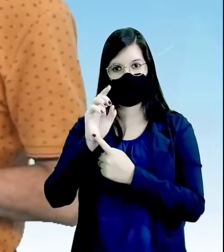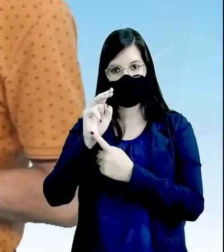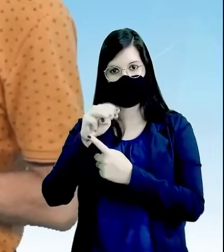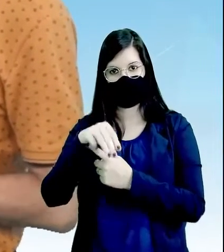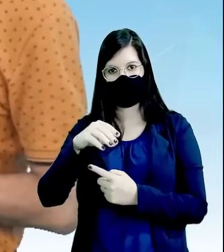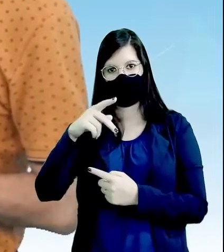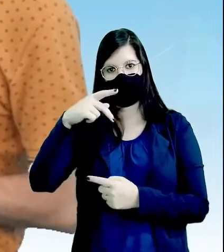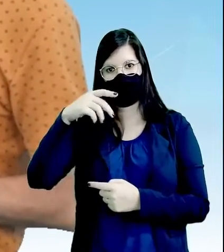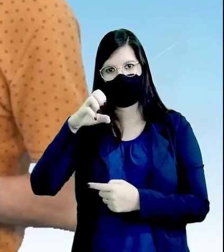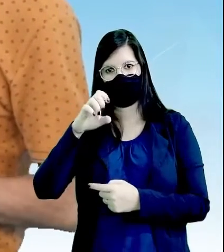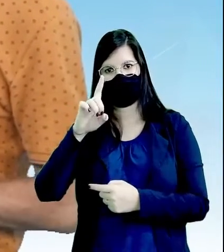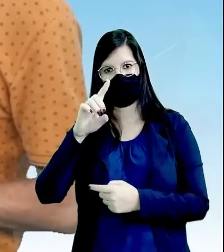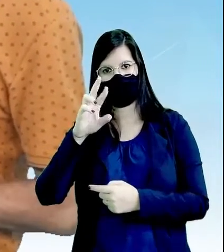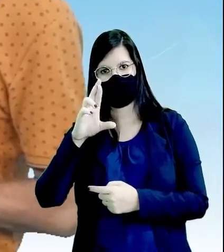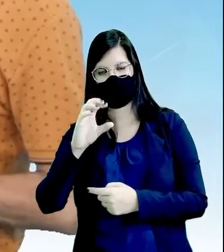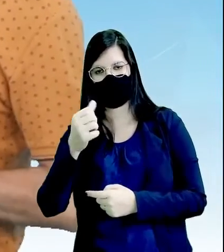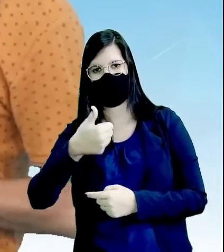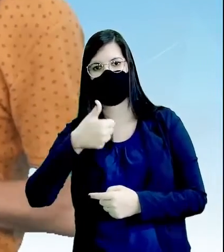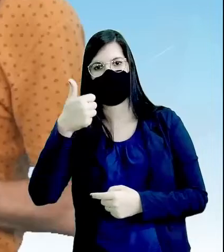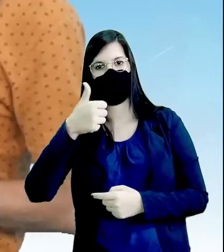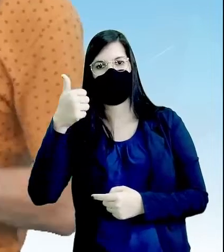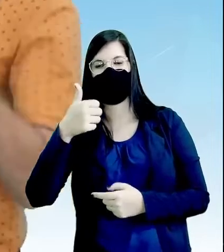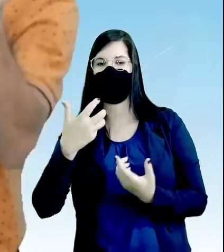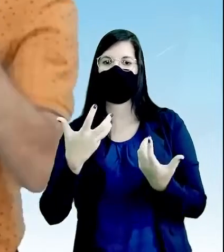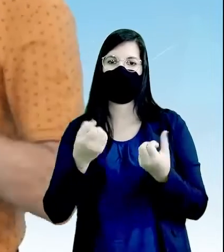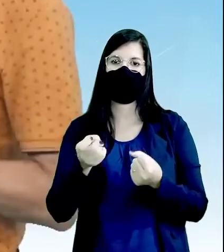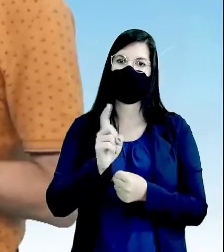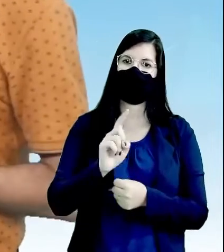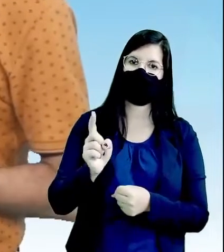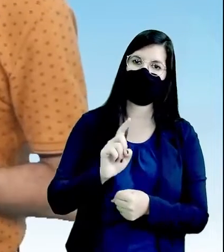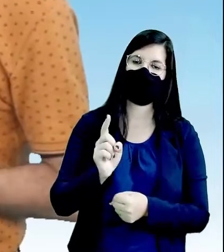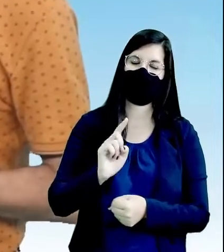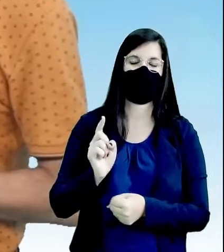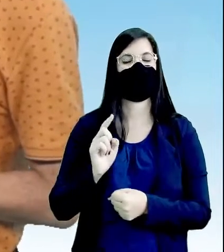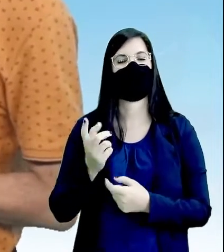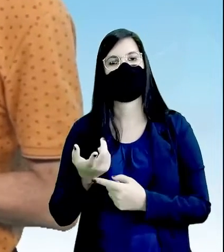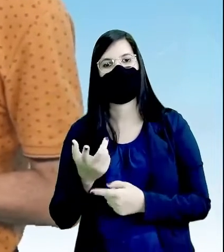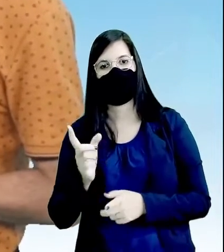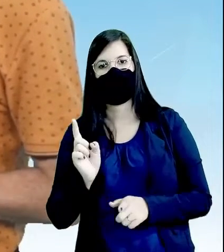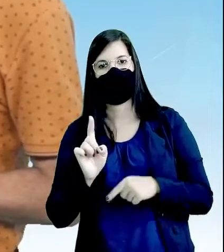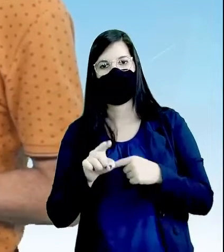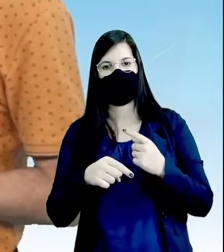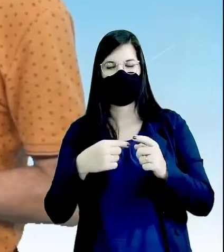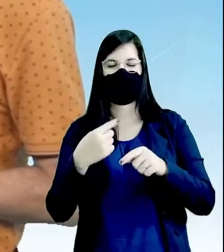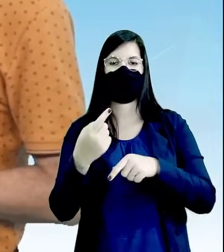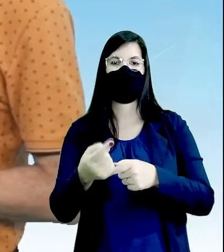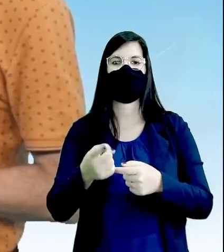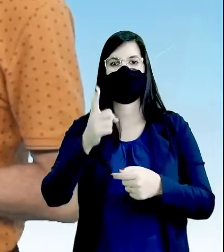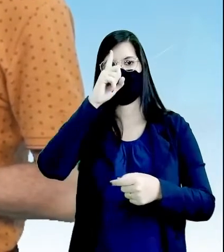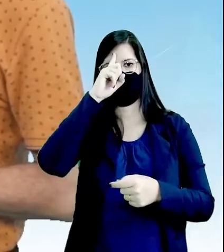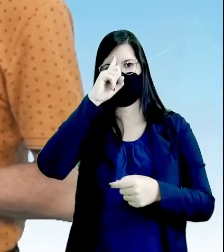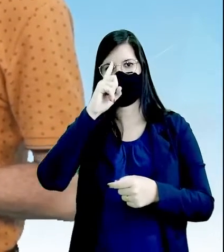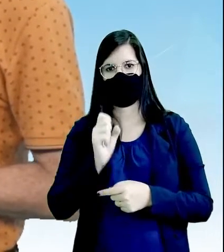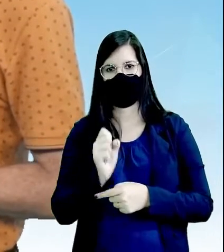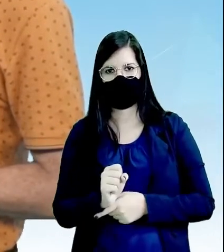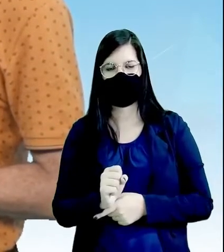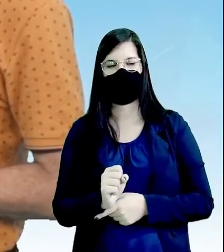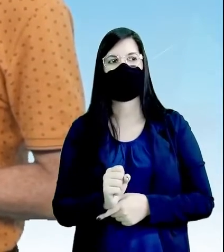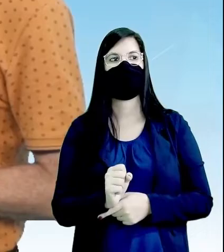não estava sendo aquele homem que ele esperava que fosse, e ele percebeu o autoritarismo em Dom Pedro,